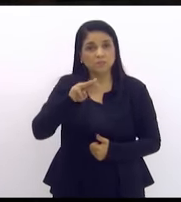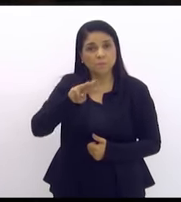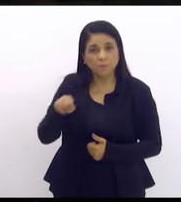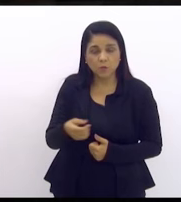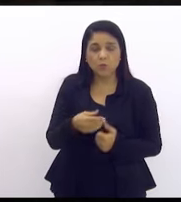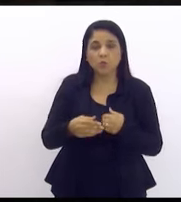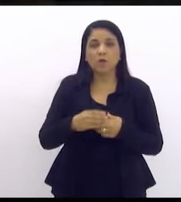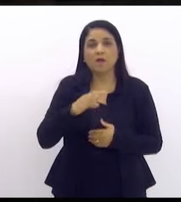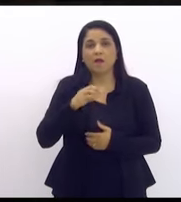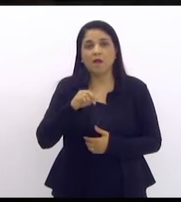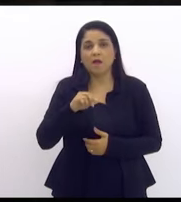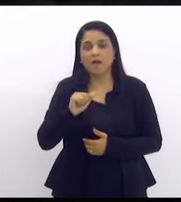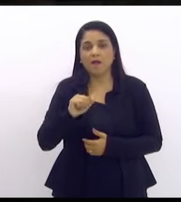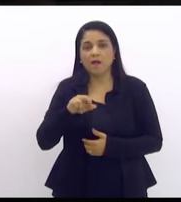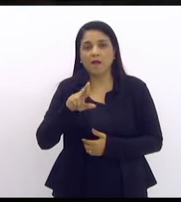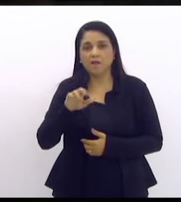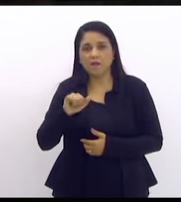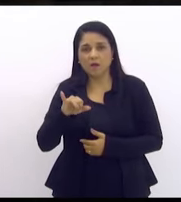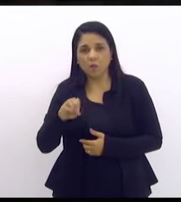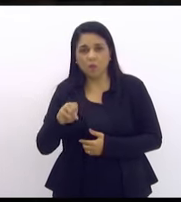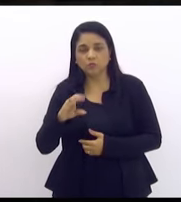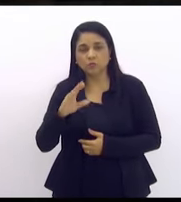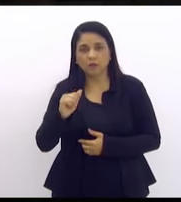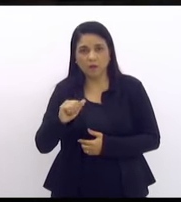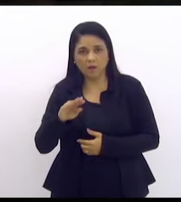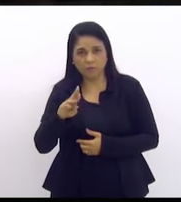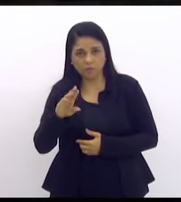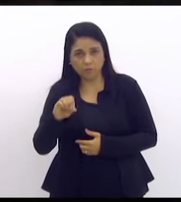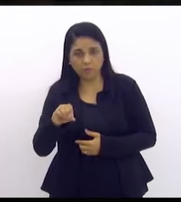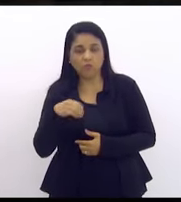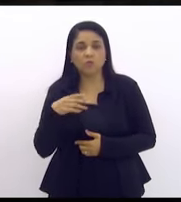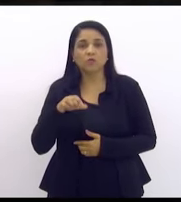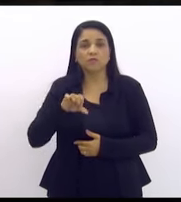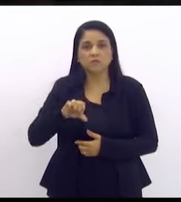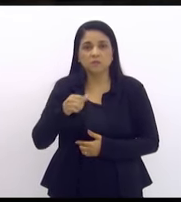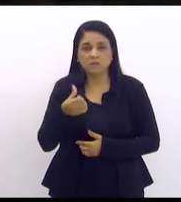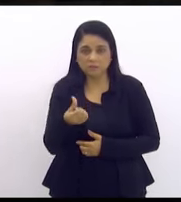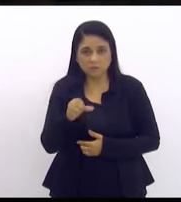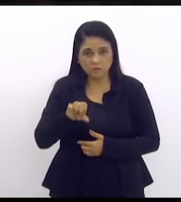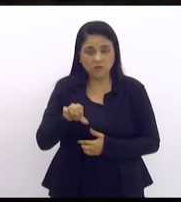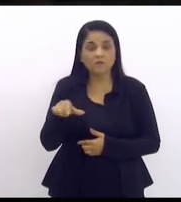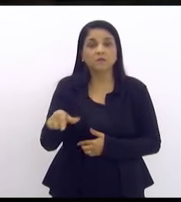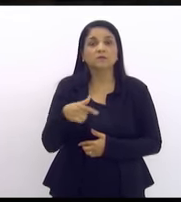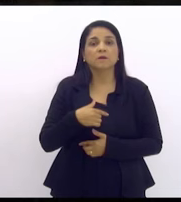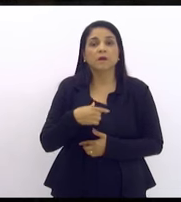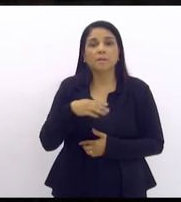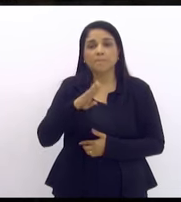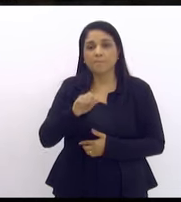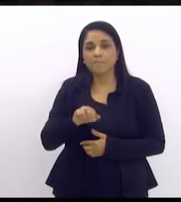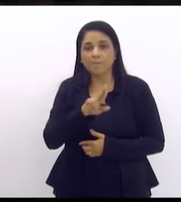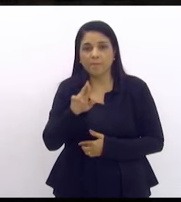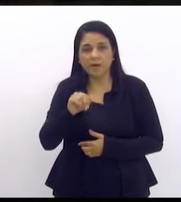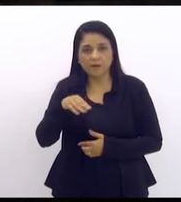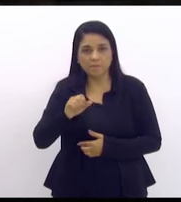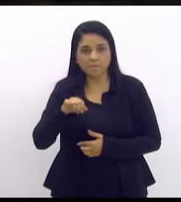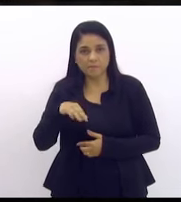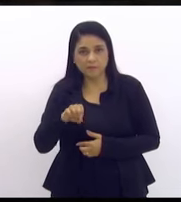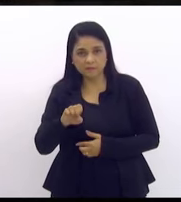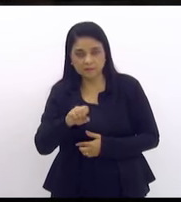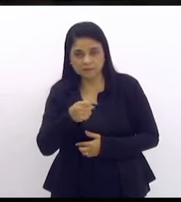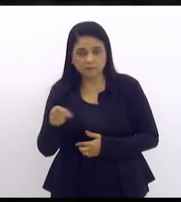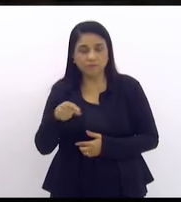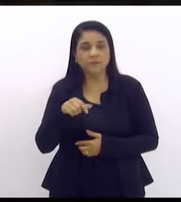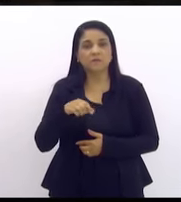Cabo, 79, Barra Mansa, 537 mil, Bom Jesus, de Itabapuana, 100